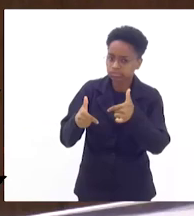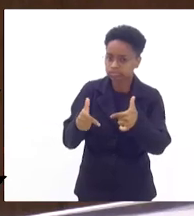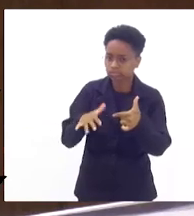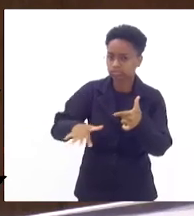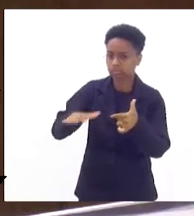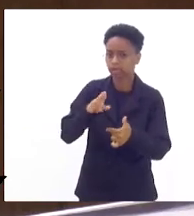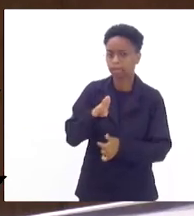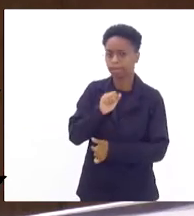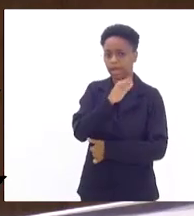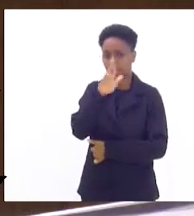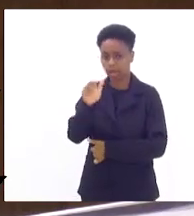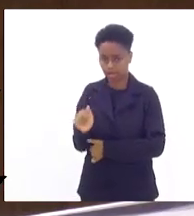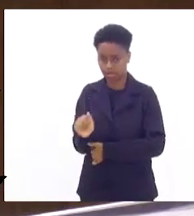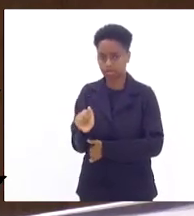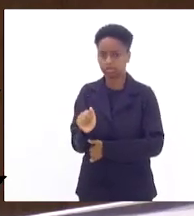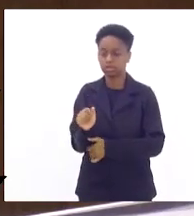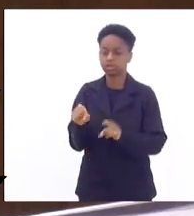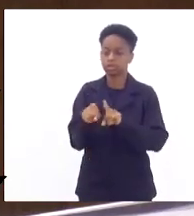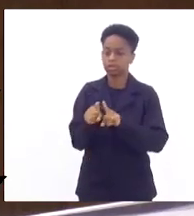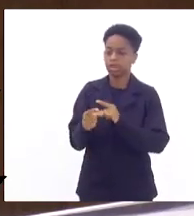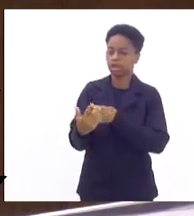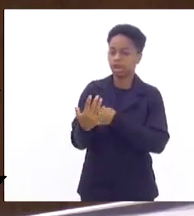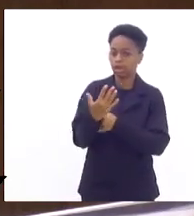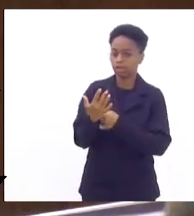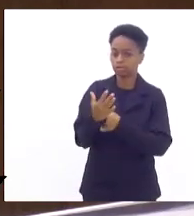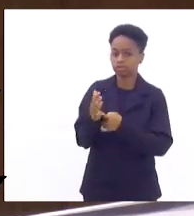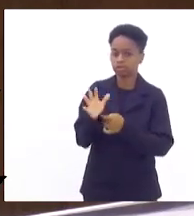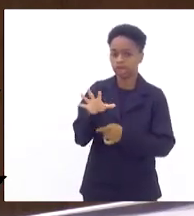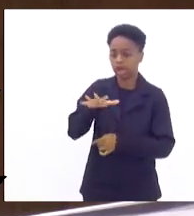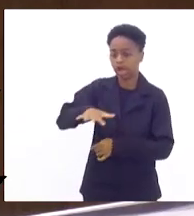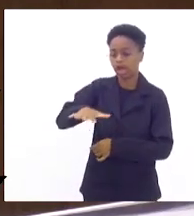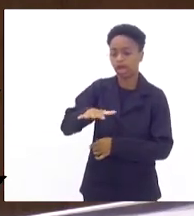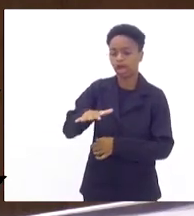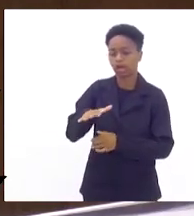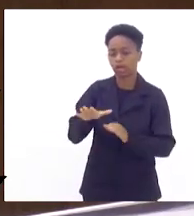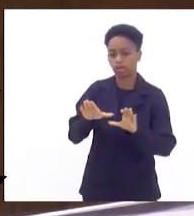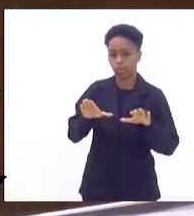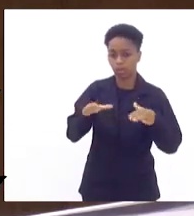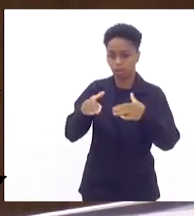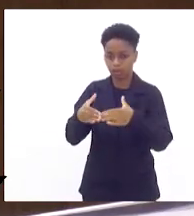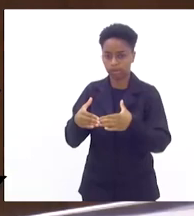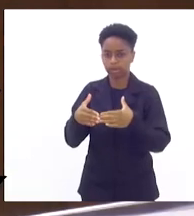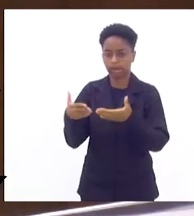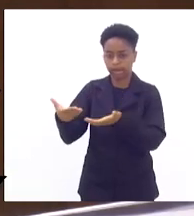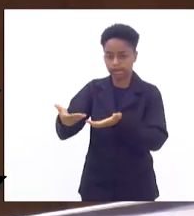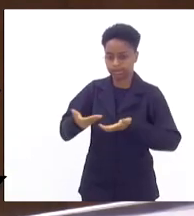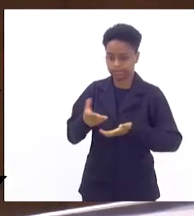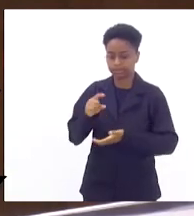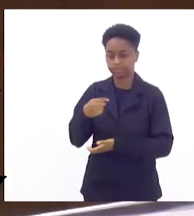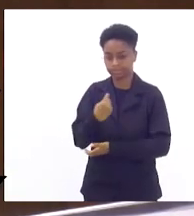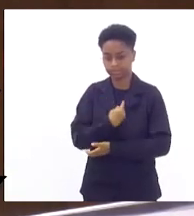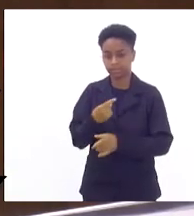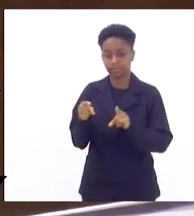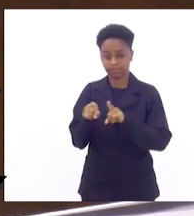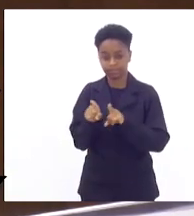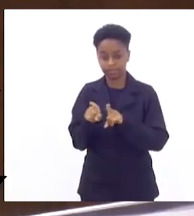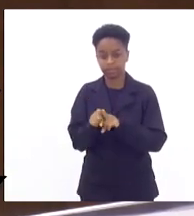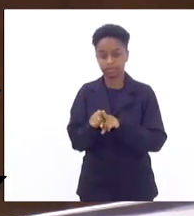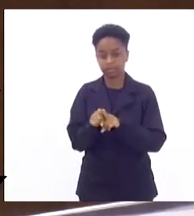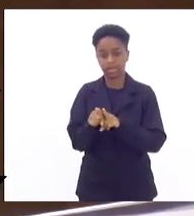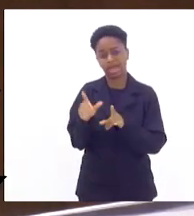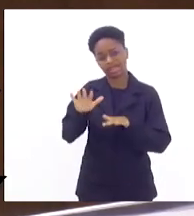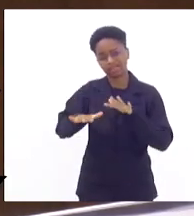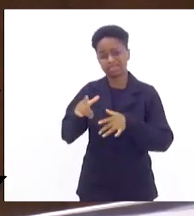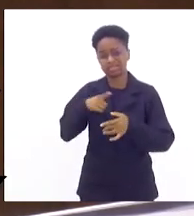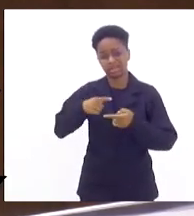da Barra da Tijuca, com a ajuda da Câmara Comunitária, que tem nos recebido lá. Às vezes há o controverso,